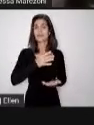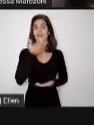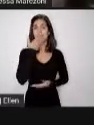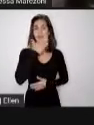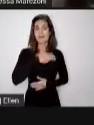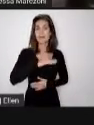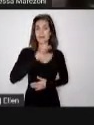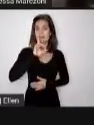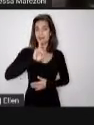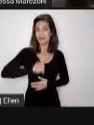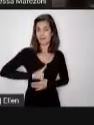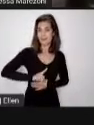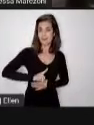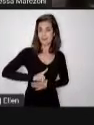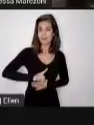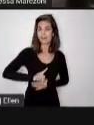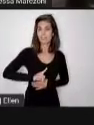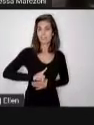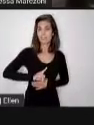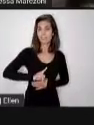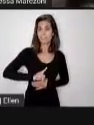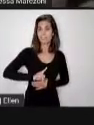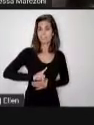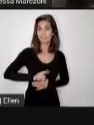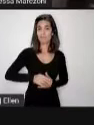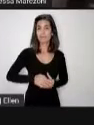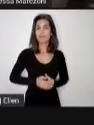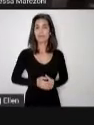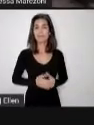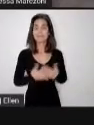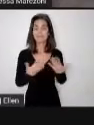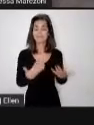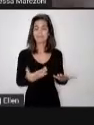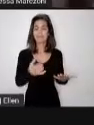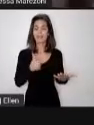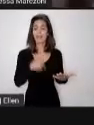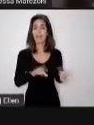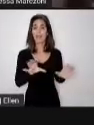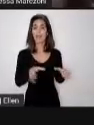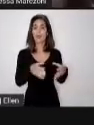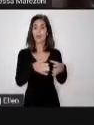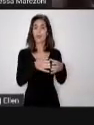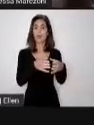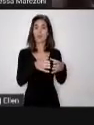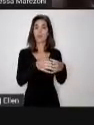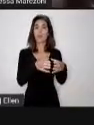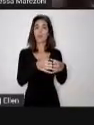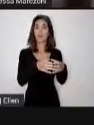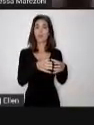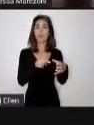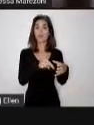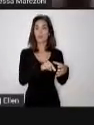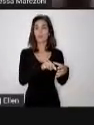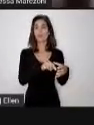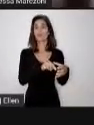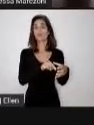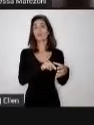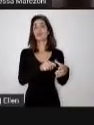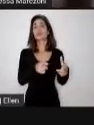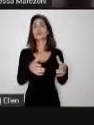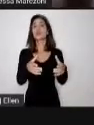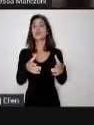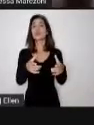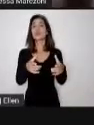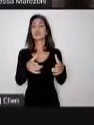deficiências, elas foram vistas como parte desse grupo